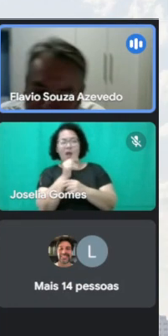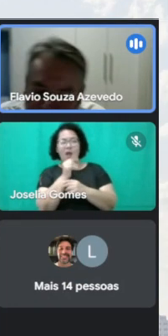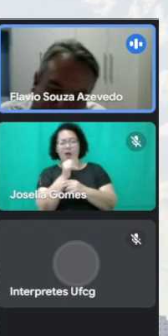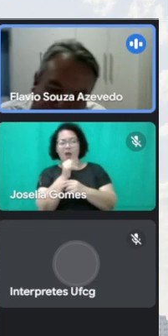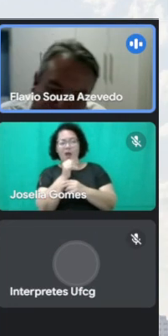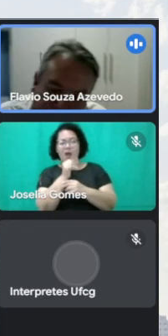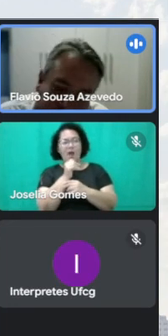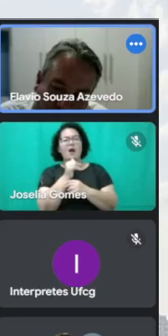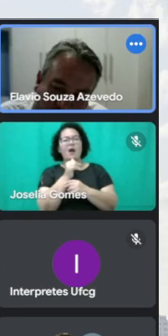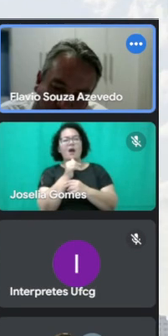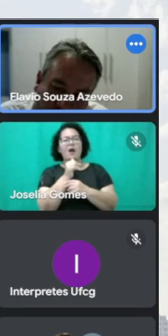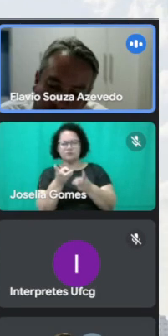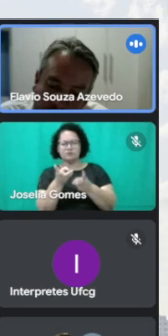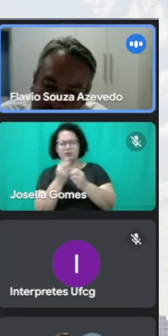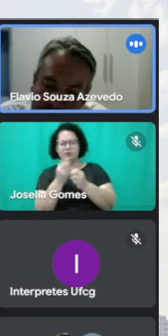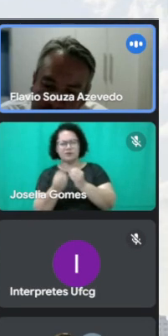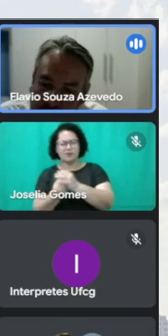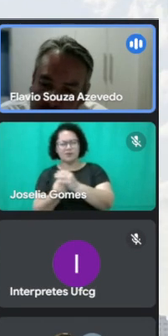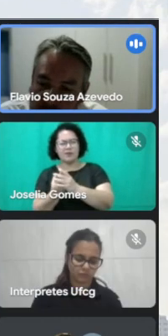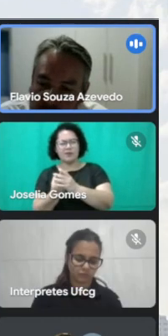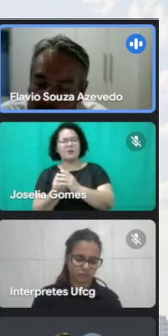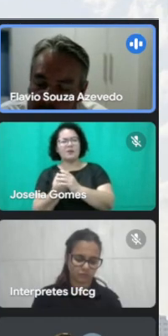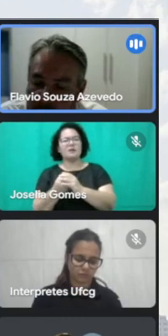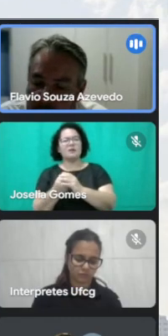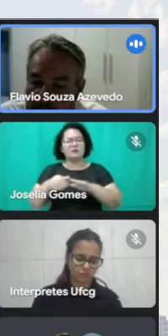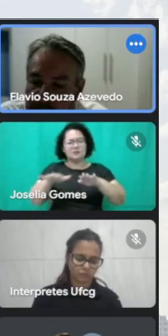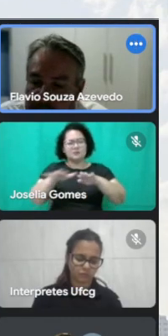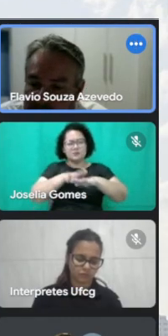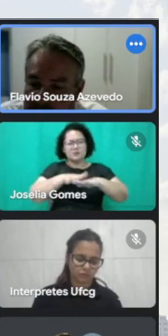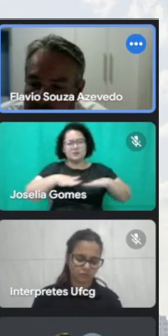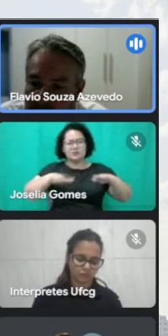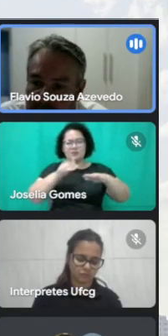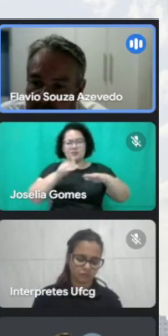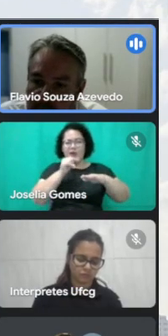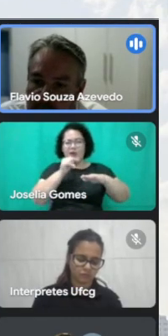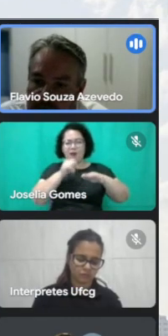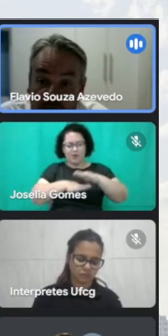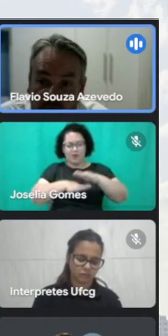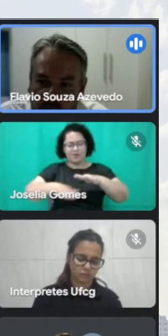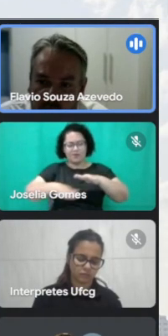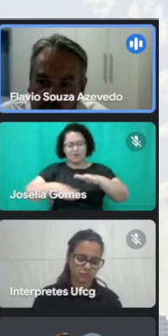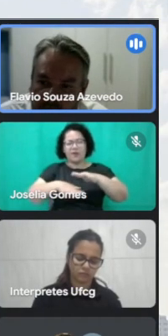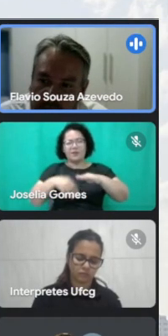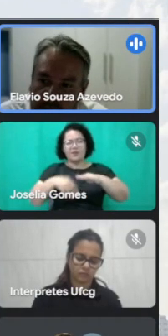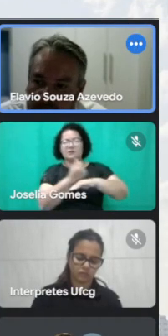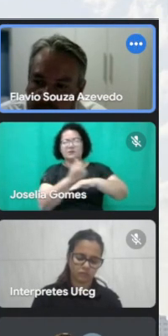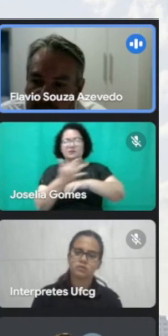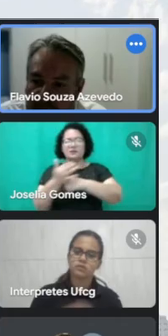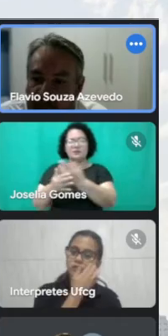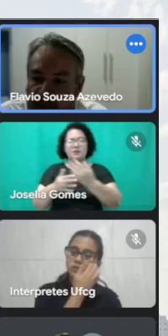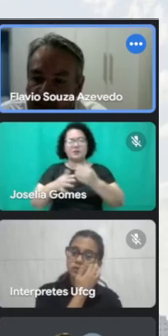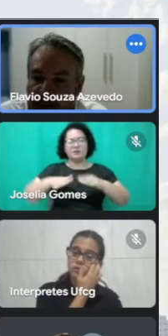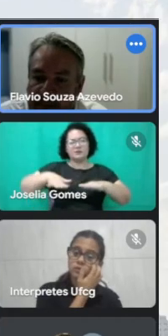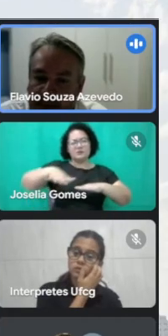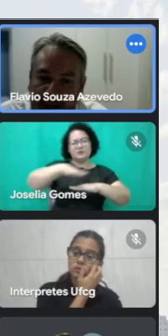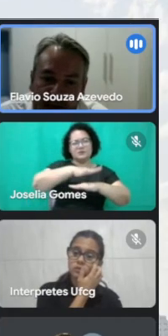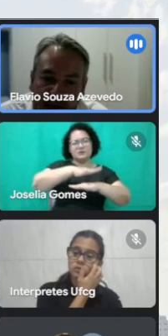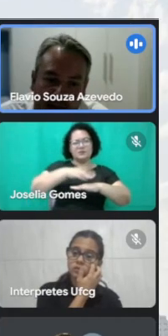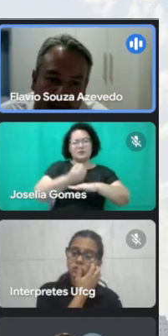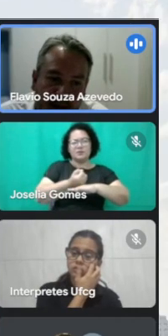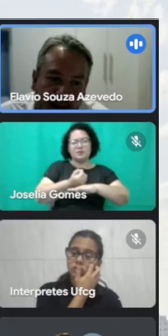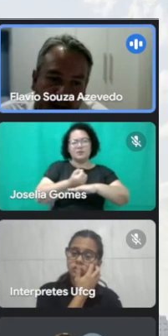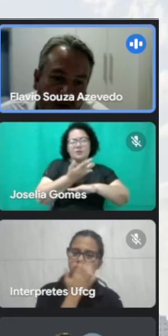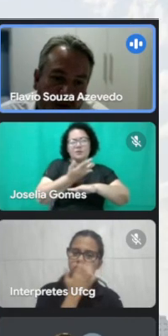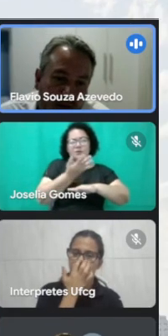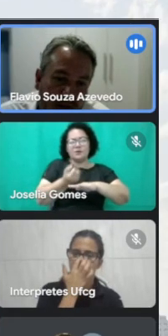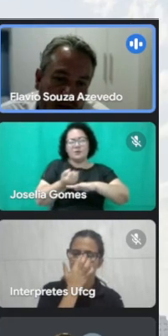ali, só na parte superficial, né, do substrato, e elas vão desenvolvem muito rápido, né? De repente eles